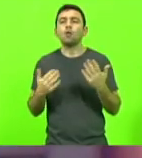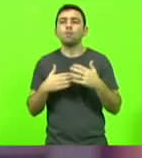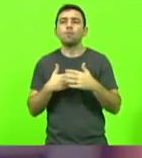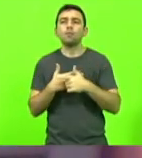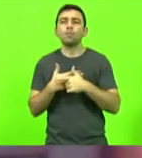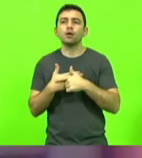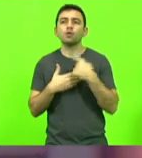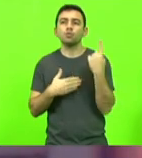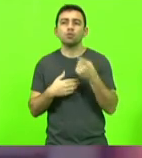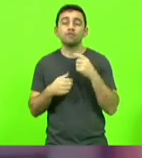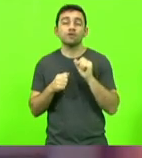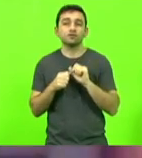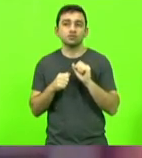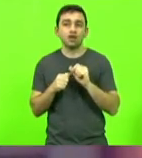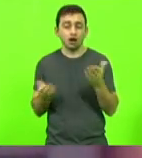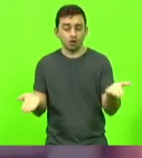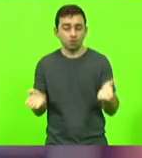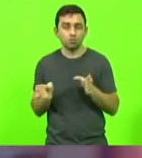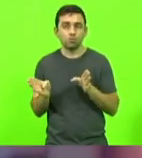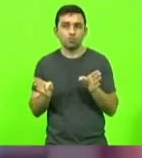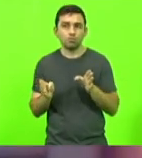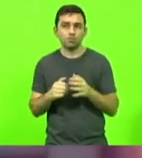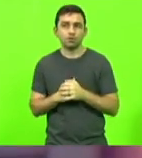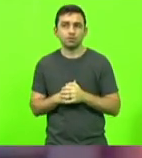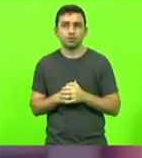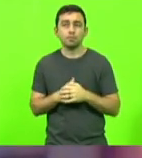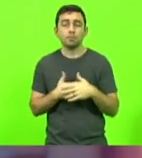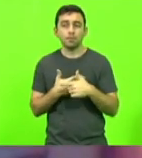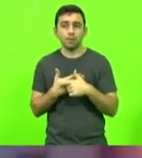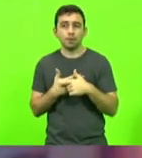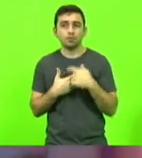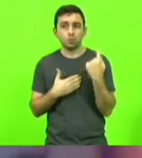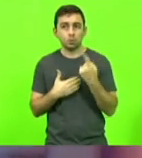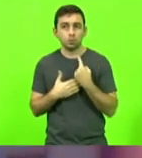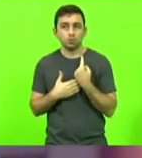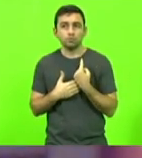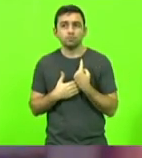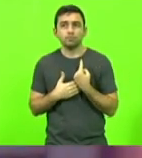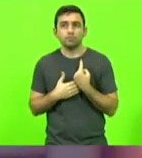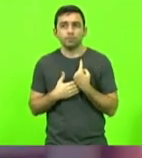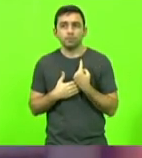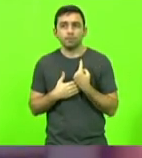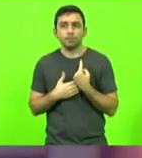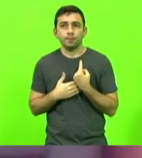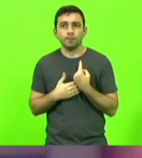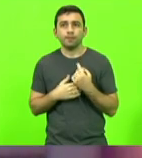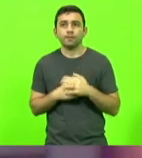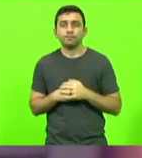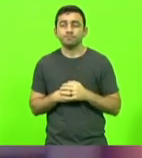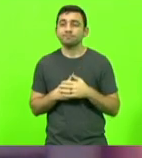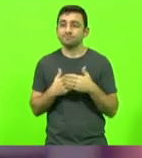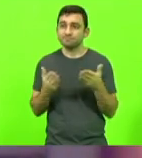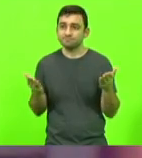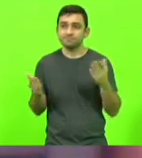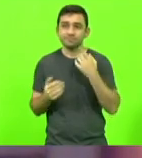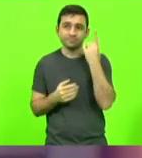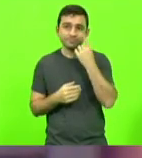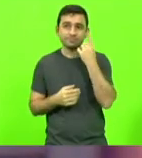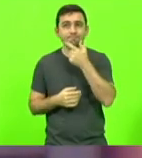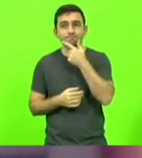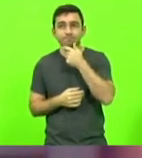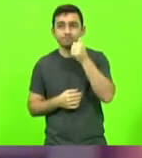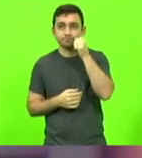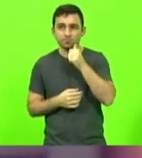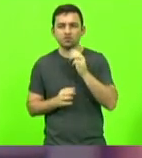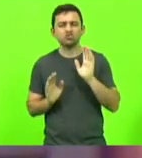que fazer nesse momento, né? O papel nesse momento, e olha, deputados e deputada, que eu acompanho esse